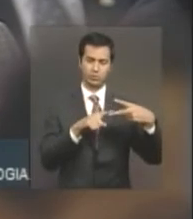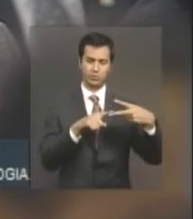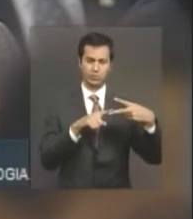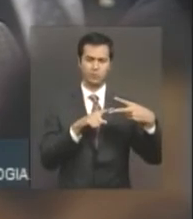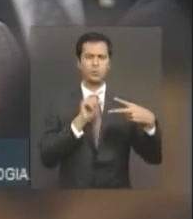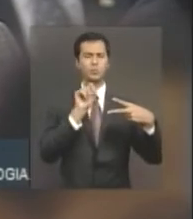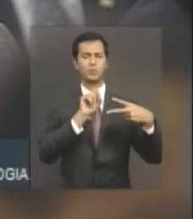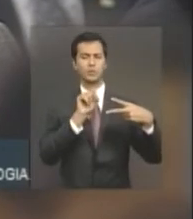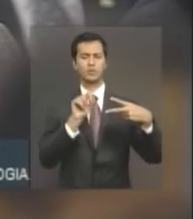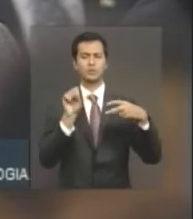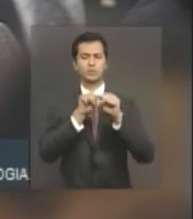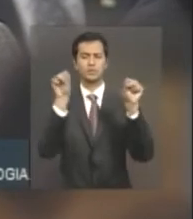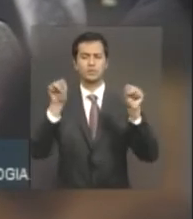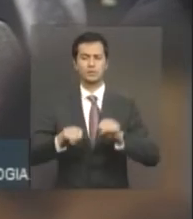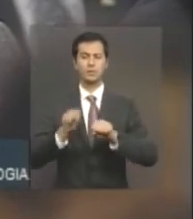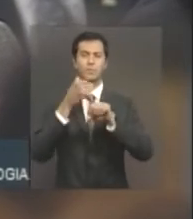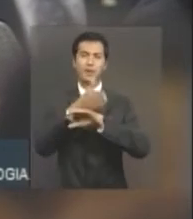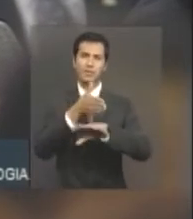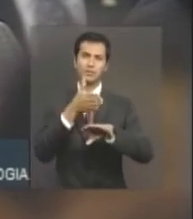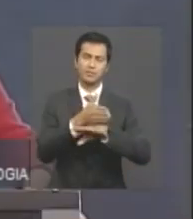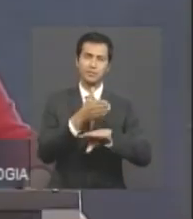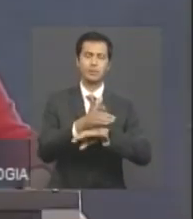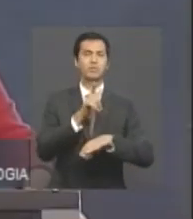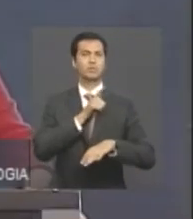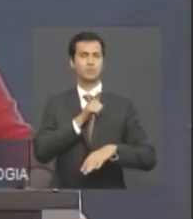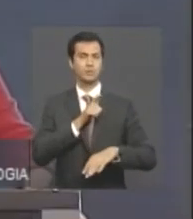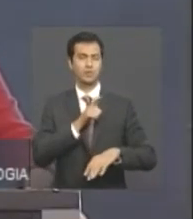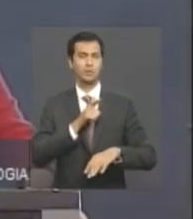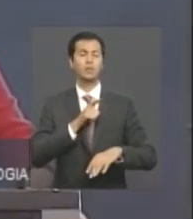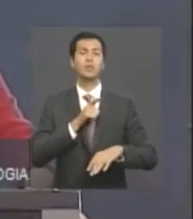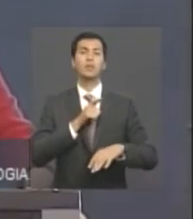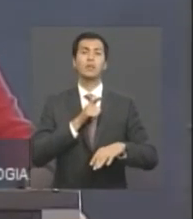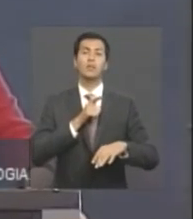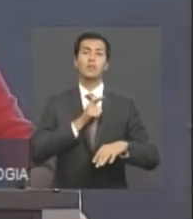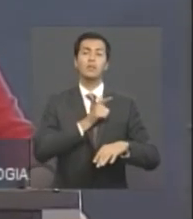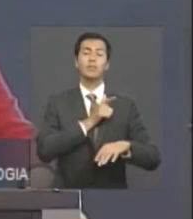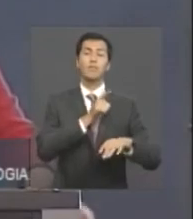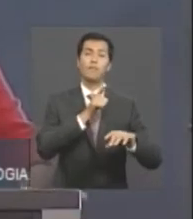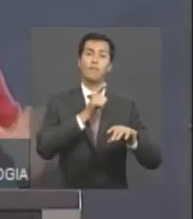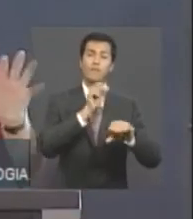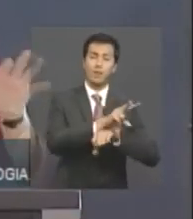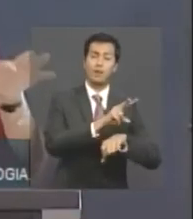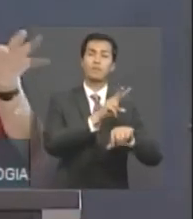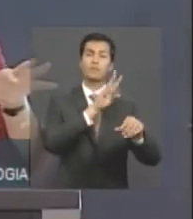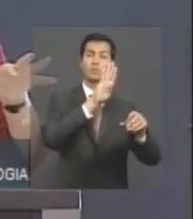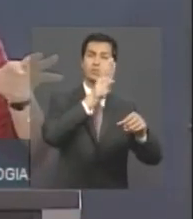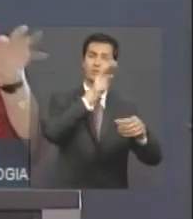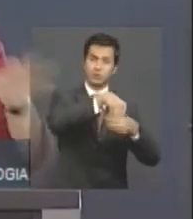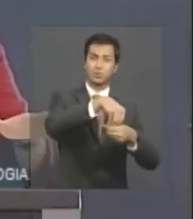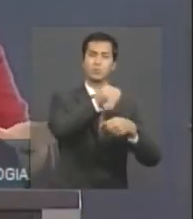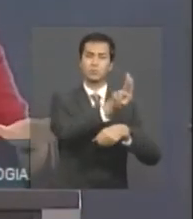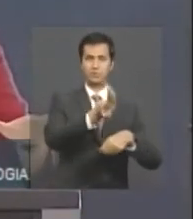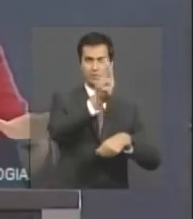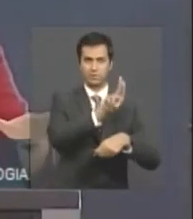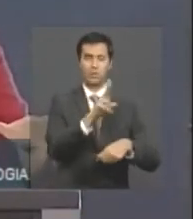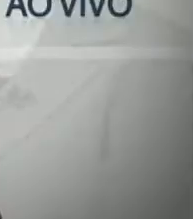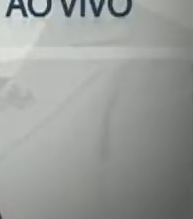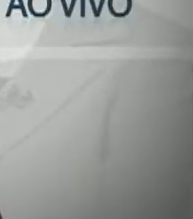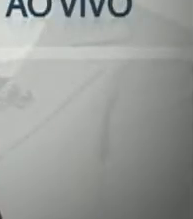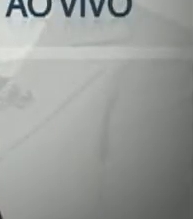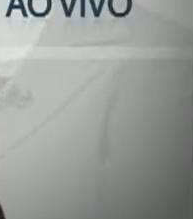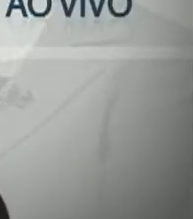sistema de acesso que contempla vagas privadas no ensino privado. Ambos são